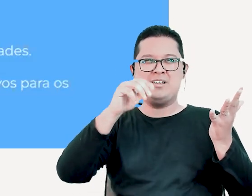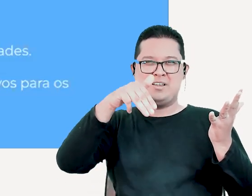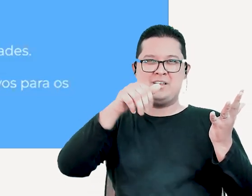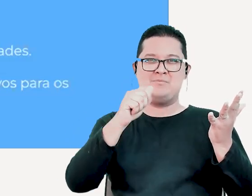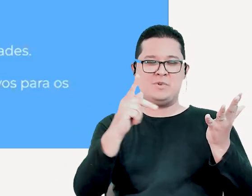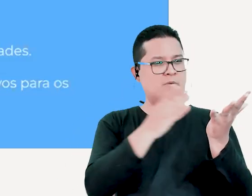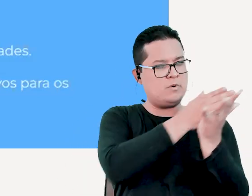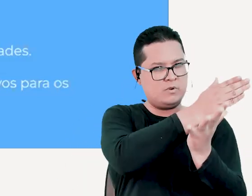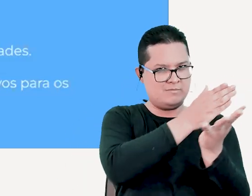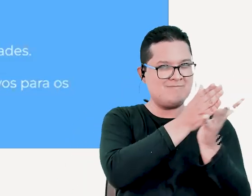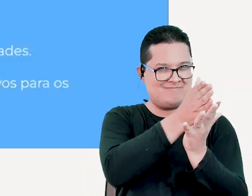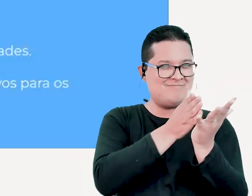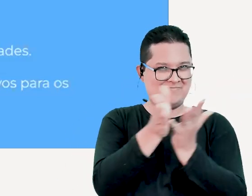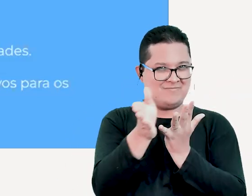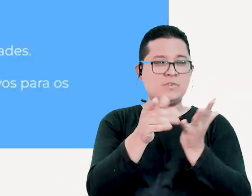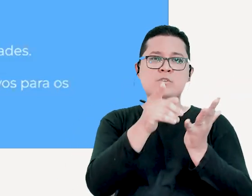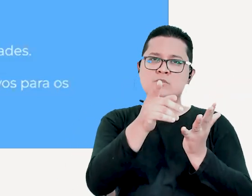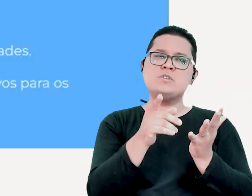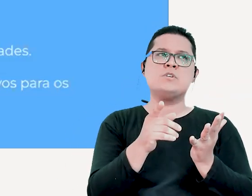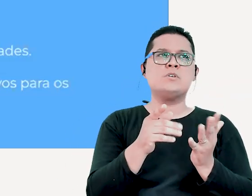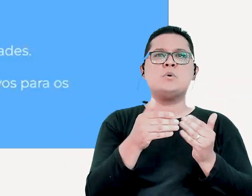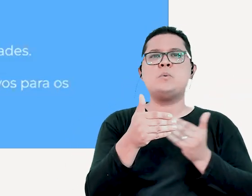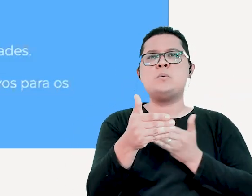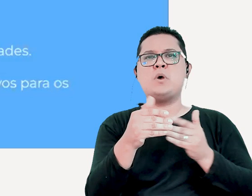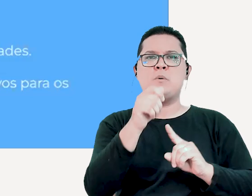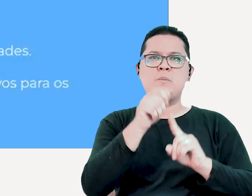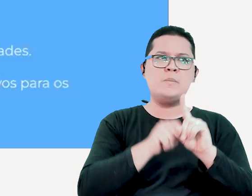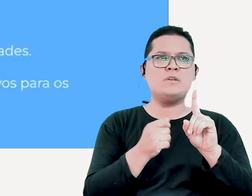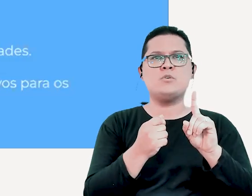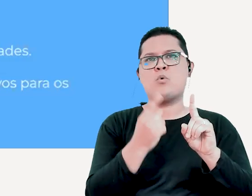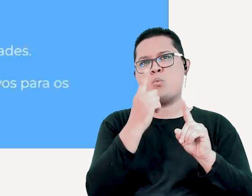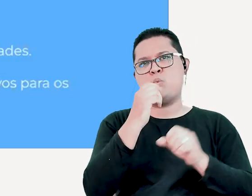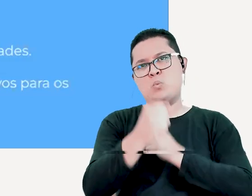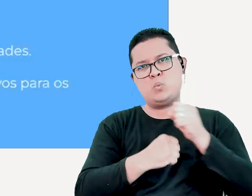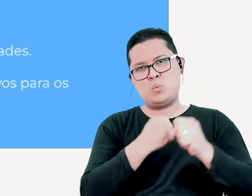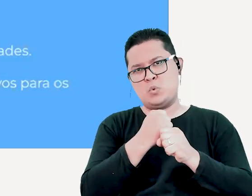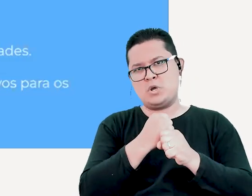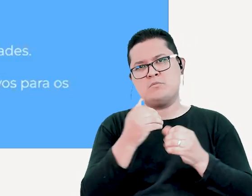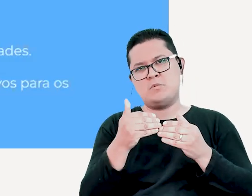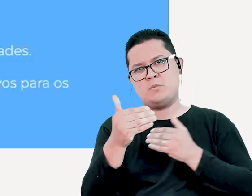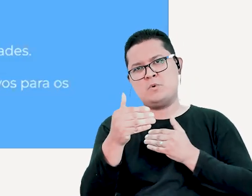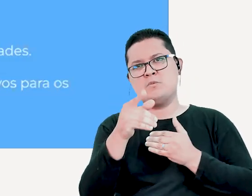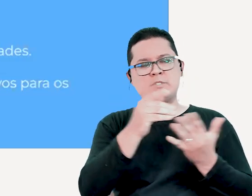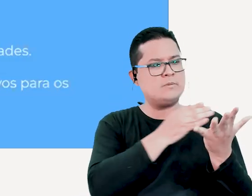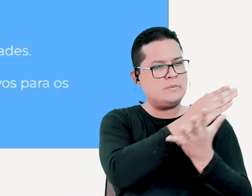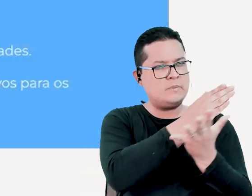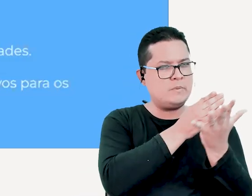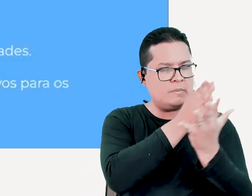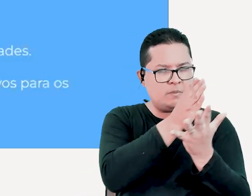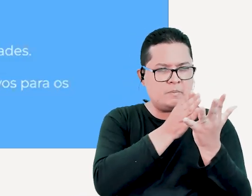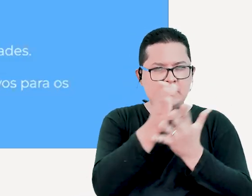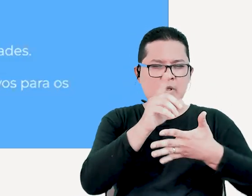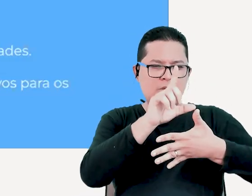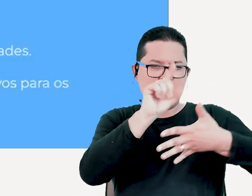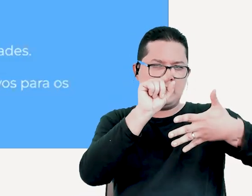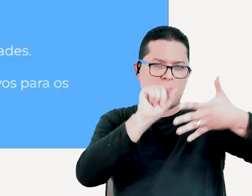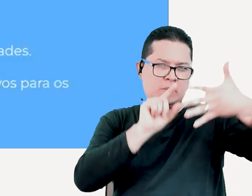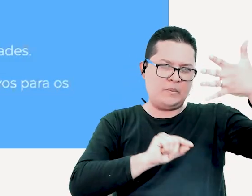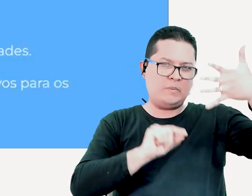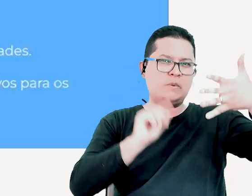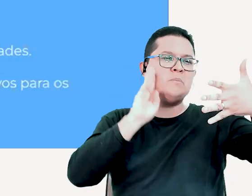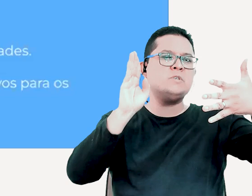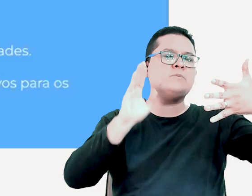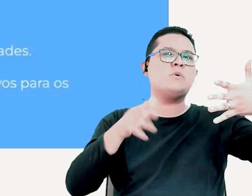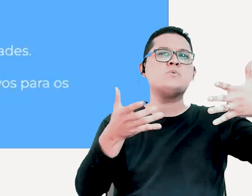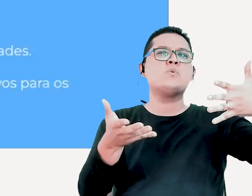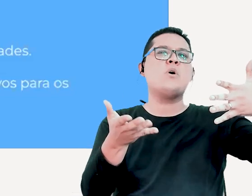muito legal a gente ter essa visão um pouco mais ampla para a gente até entender quais vão ser as nossas